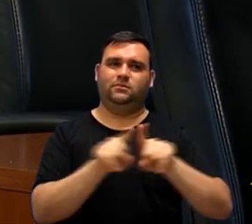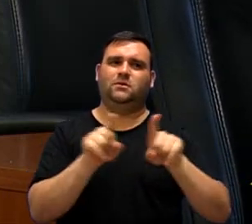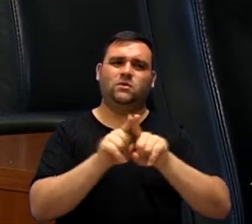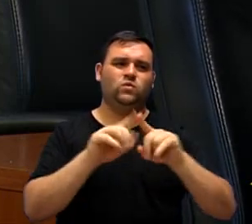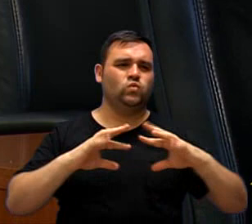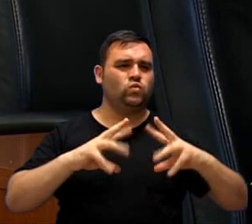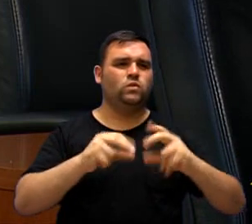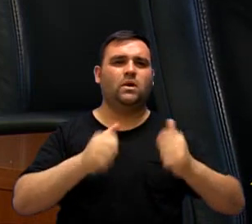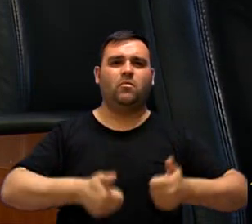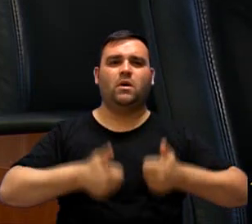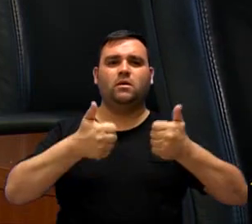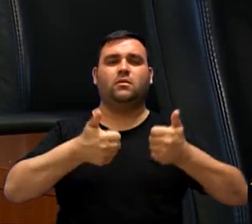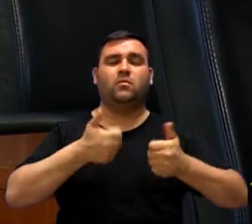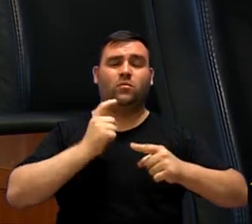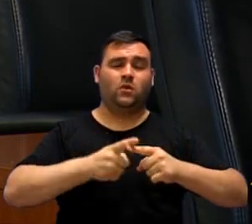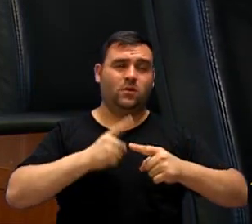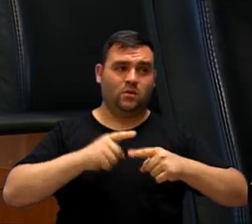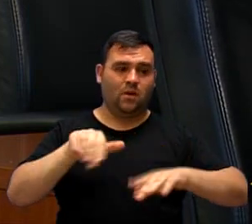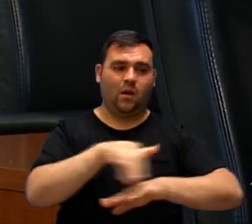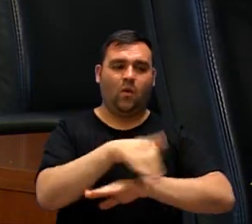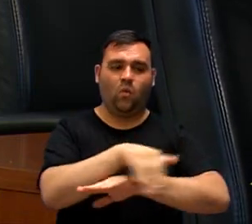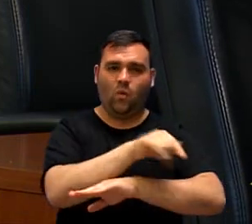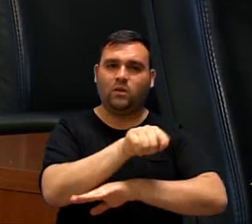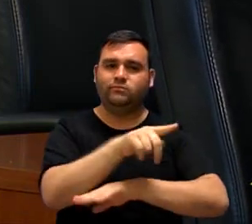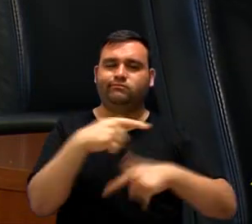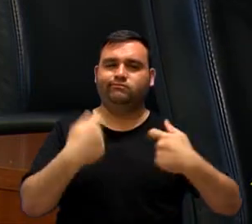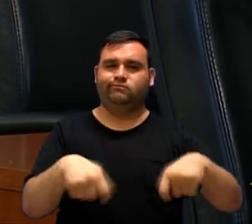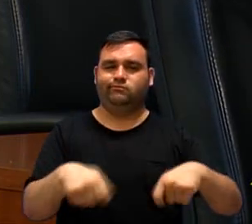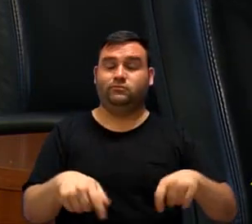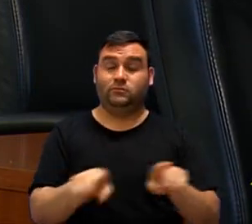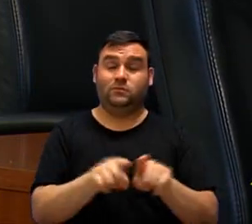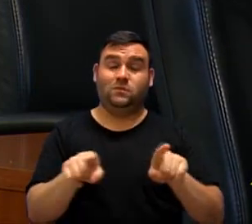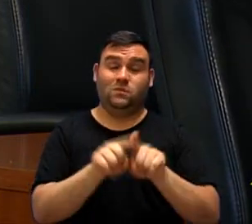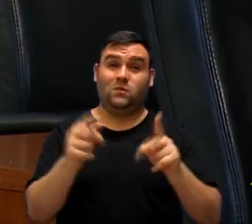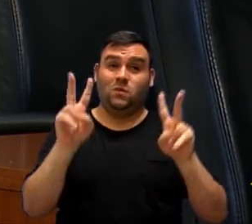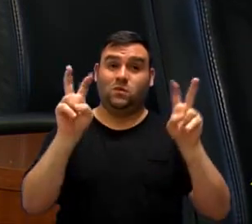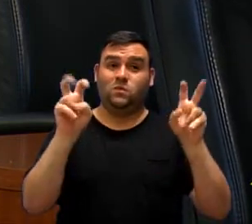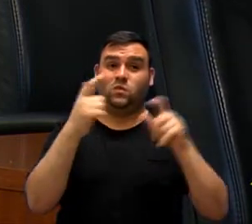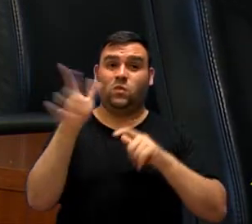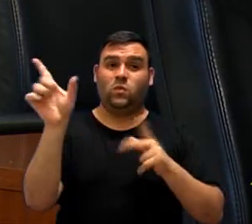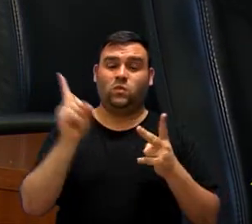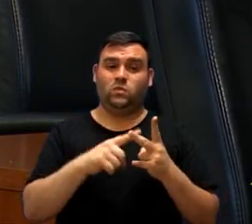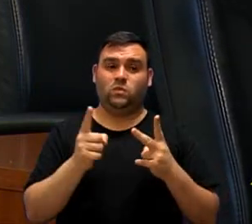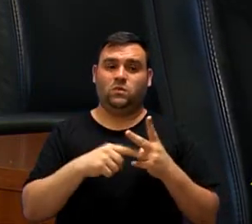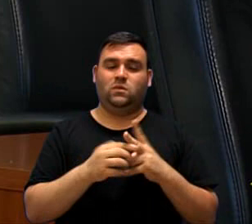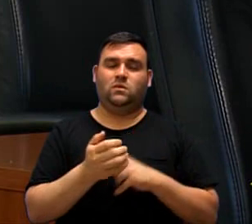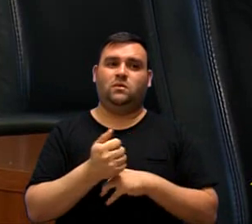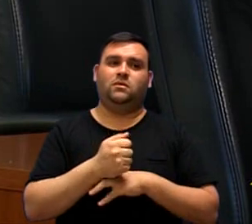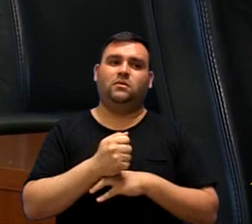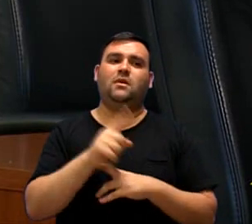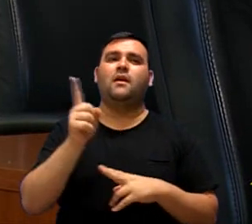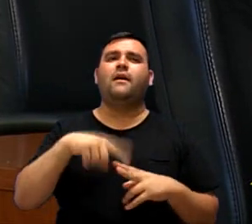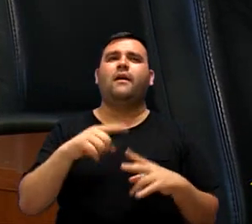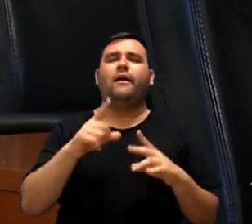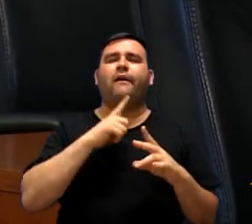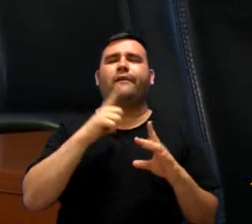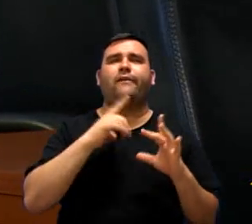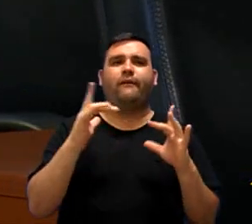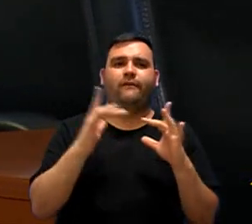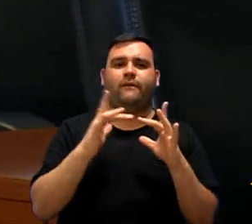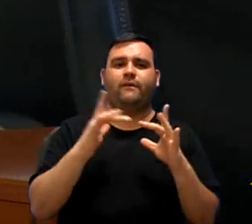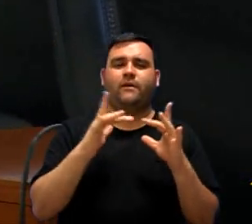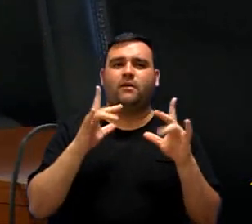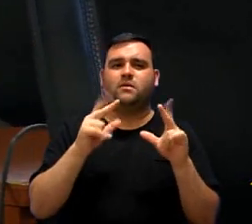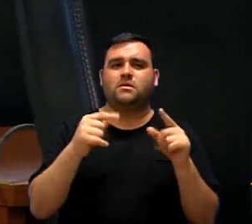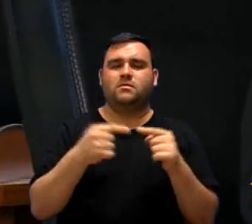toda a melhoria que a via precisa. Tá? O outro ponto é aquelas ligações, já que